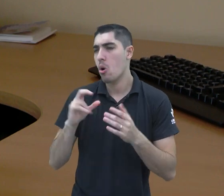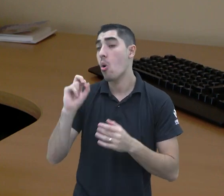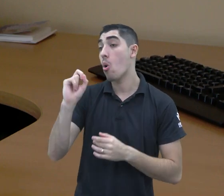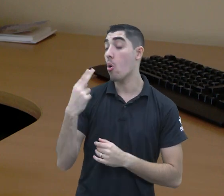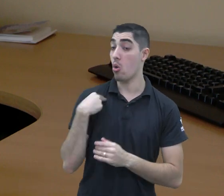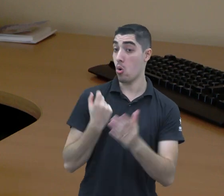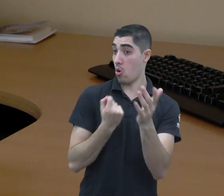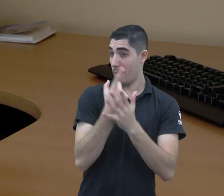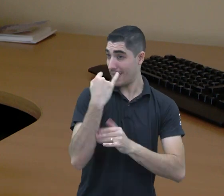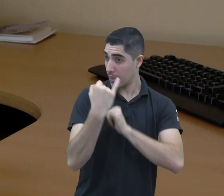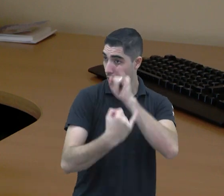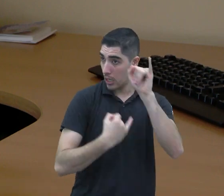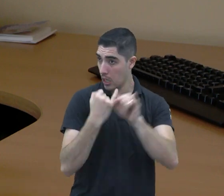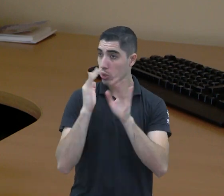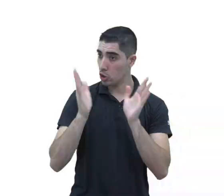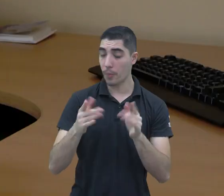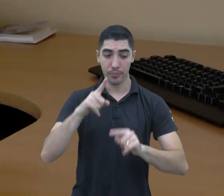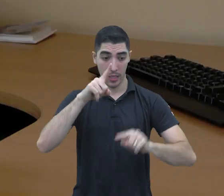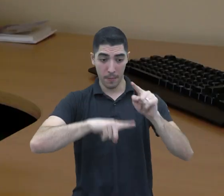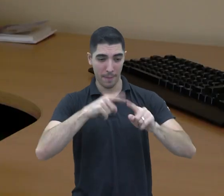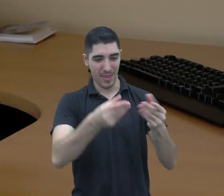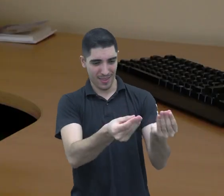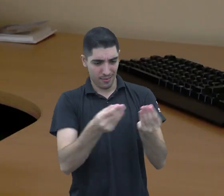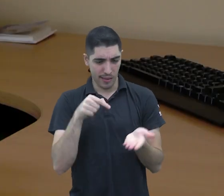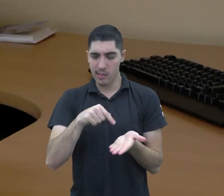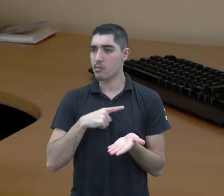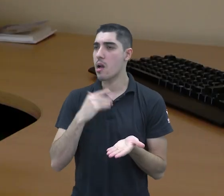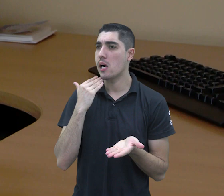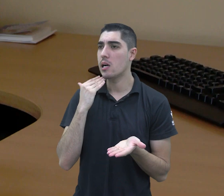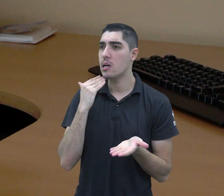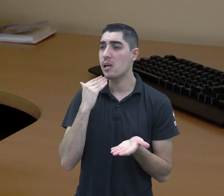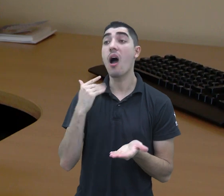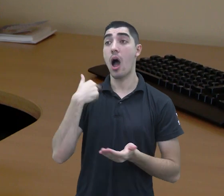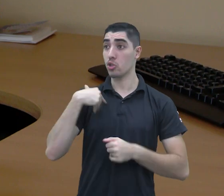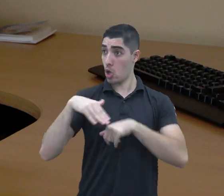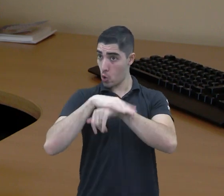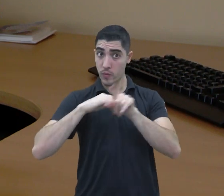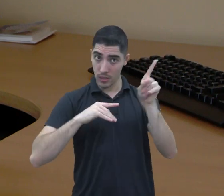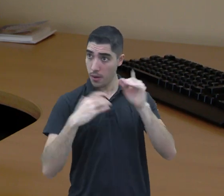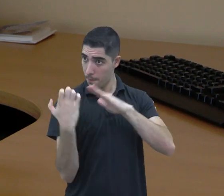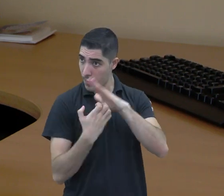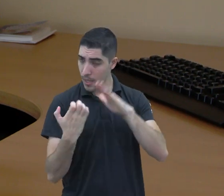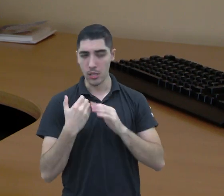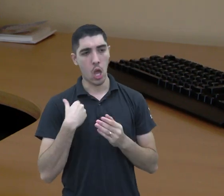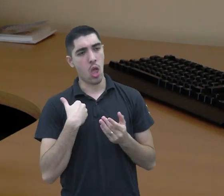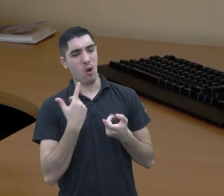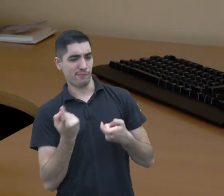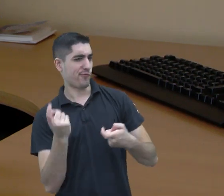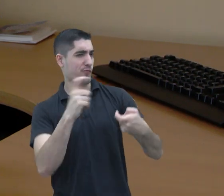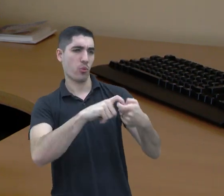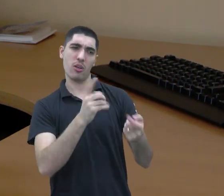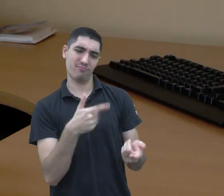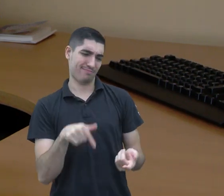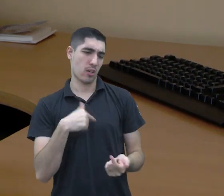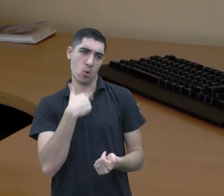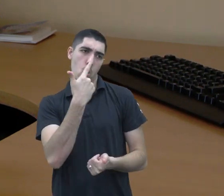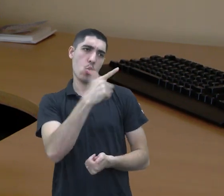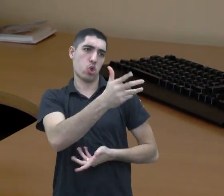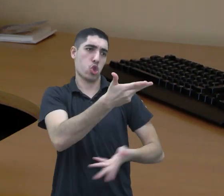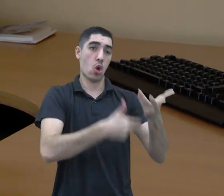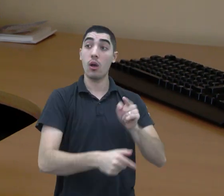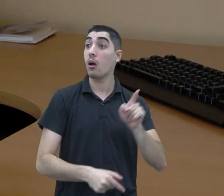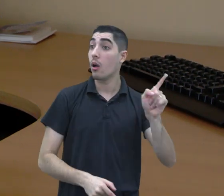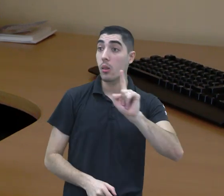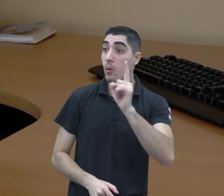camisa, ou comprei pela internet, e aí o produto chegou com defeito. Eu falei com o cara e ele não quer